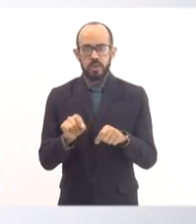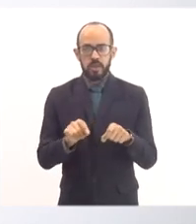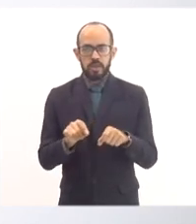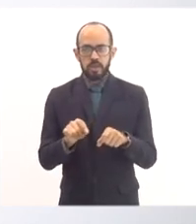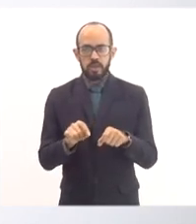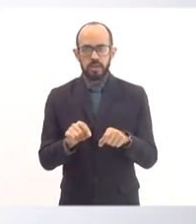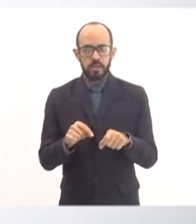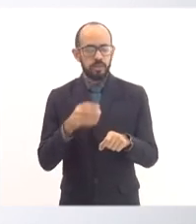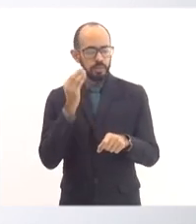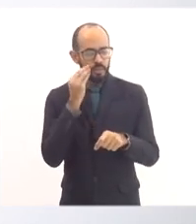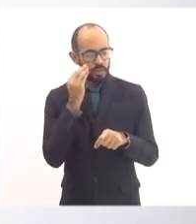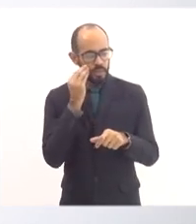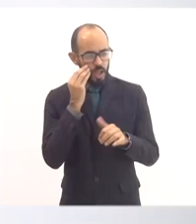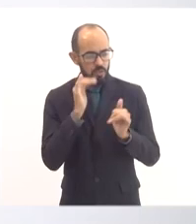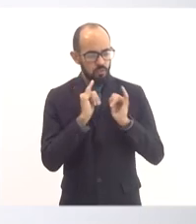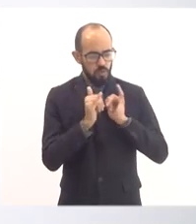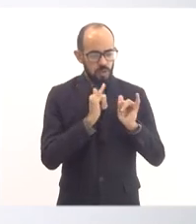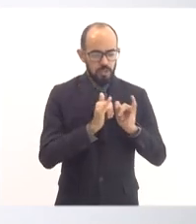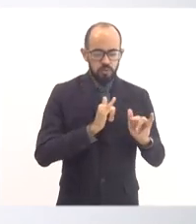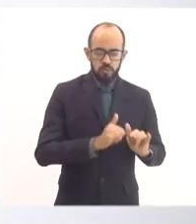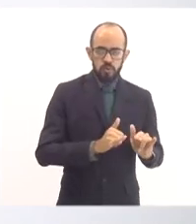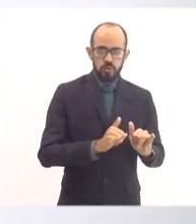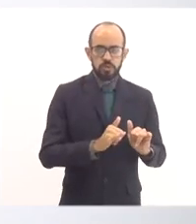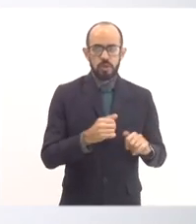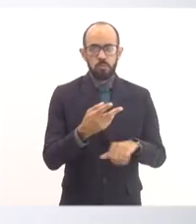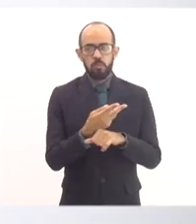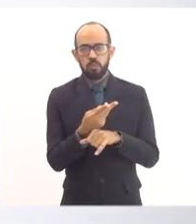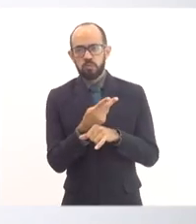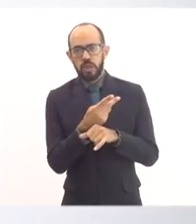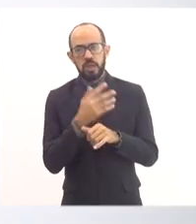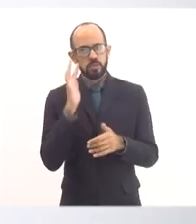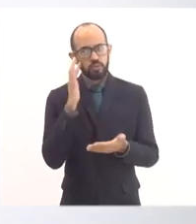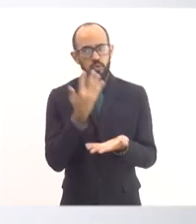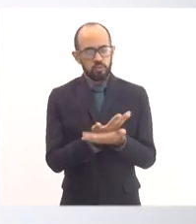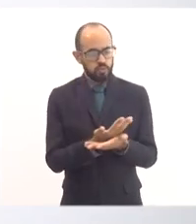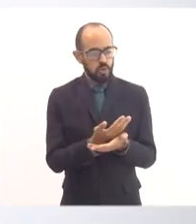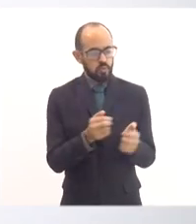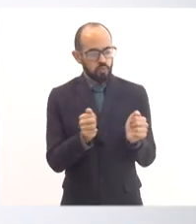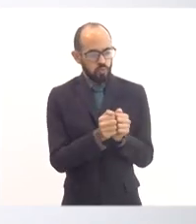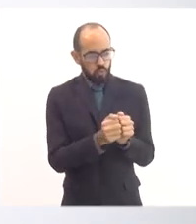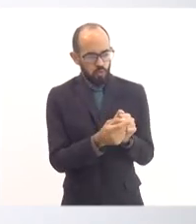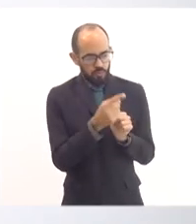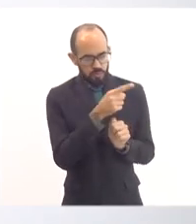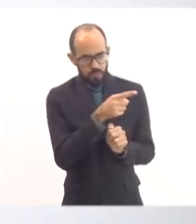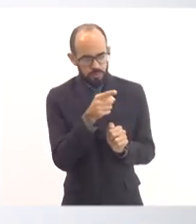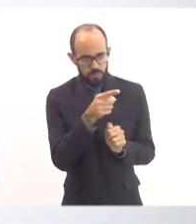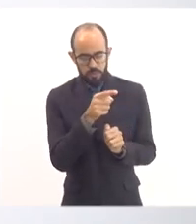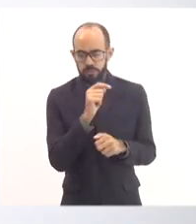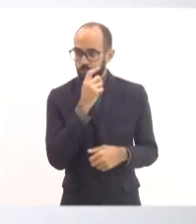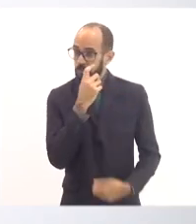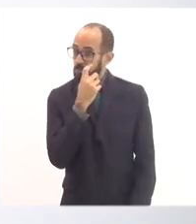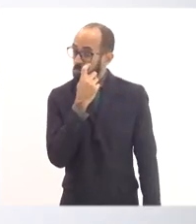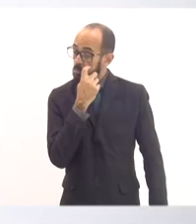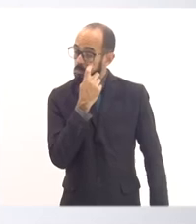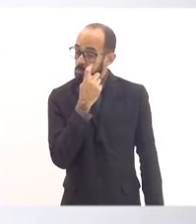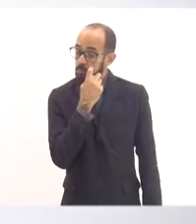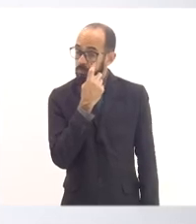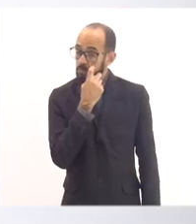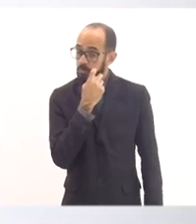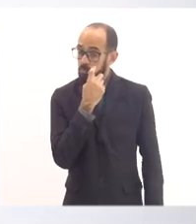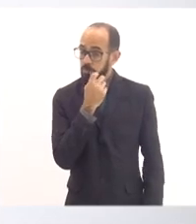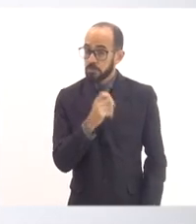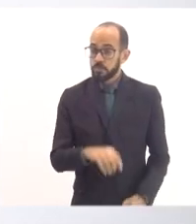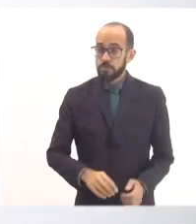trazer informações para a gente tentar buscar essa solução de vocês. Tá? Então, vou passar aqui... Deixa eu botar meu óculos aqui,